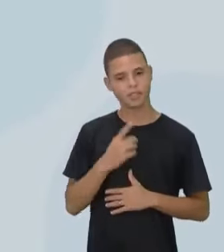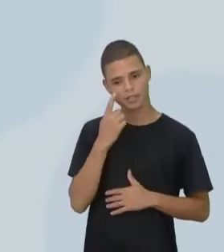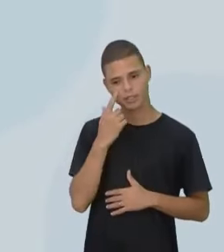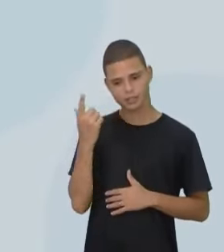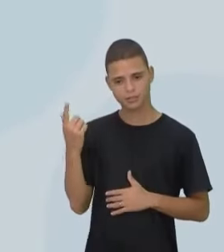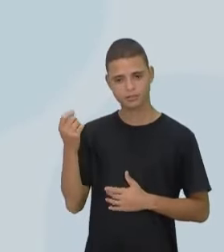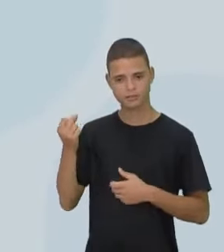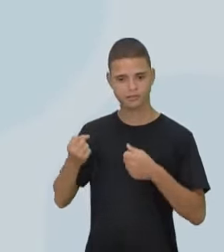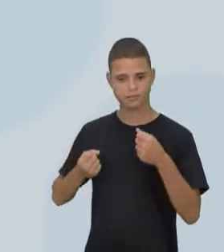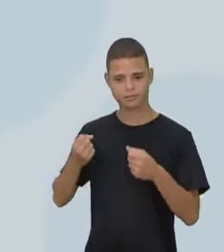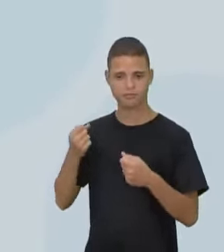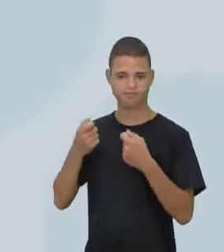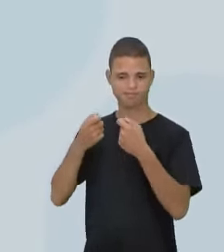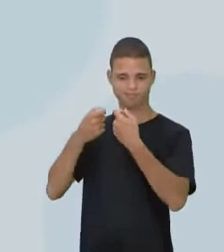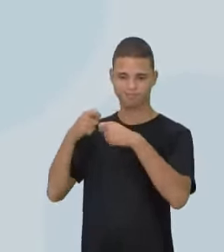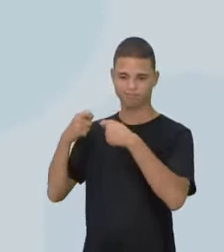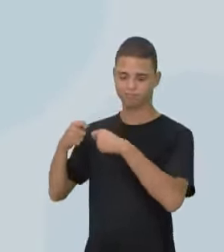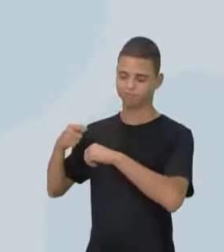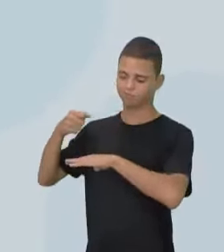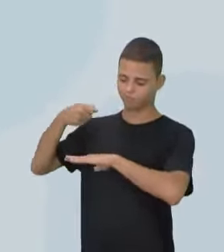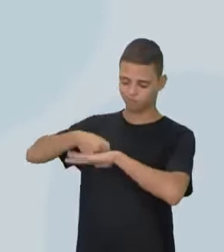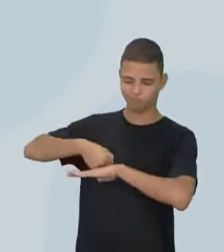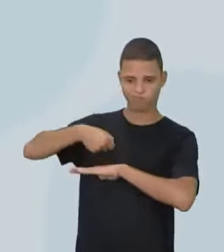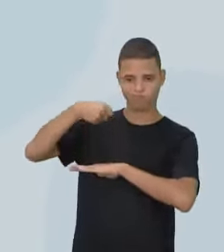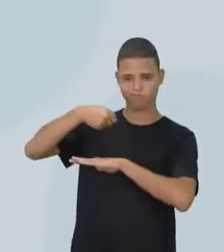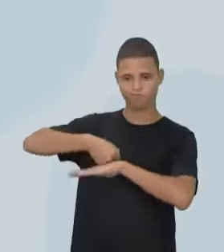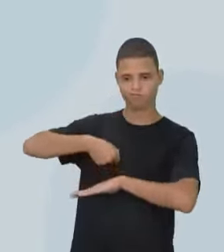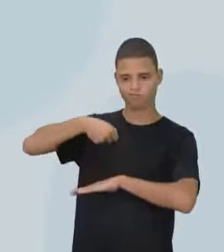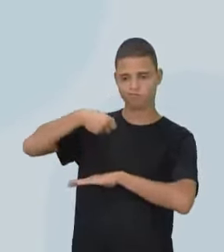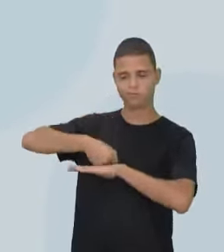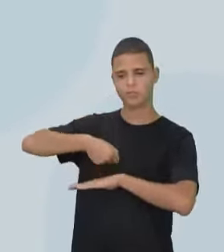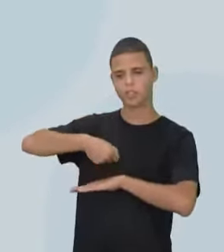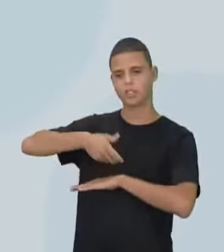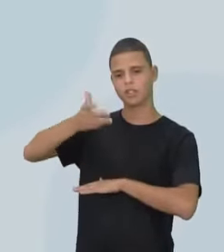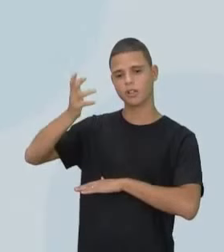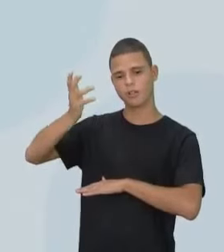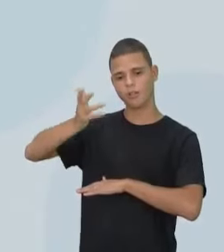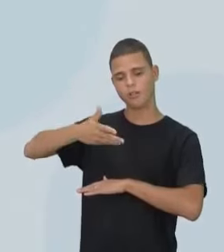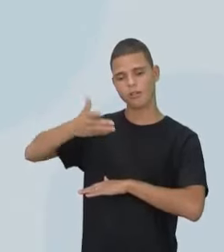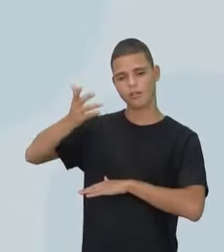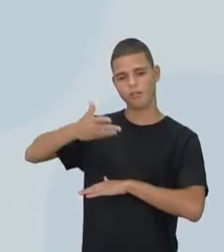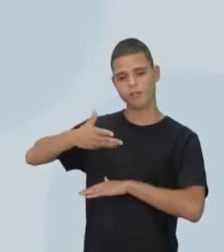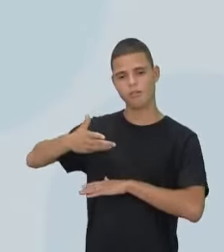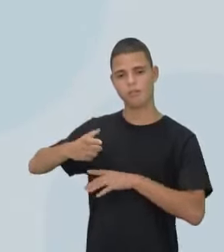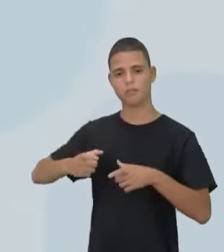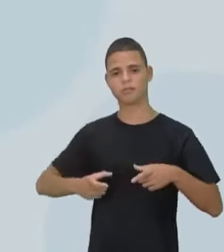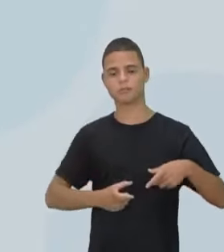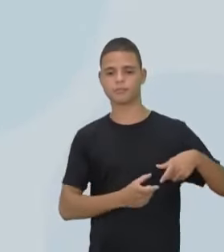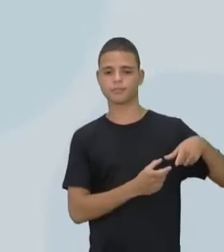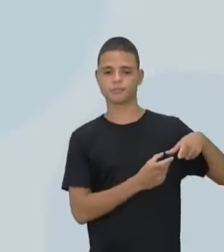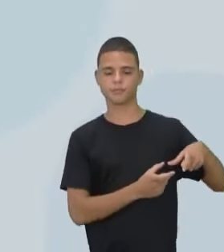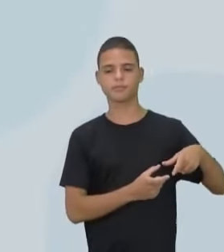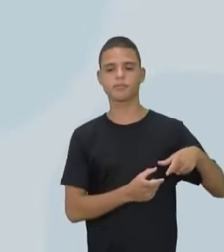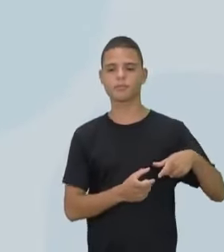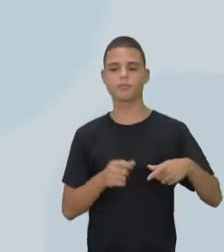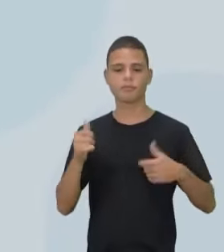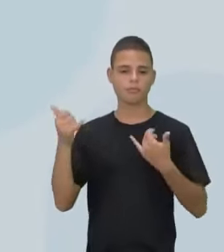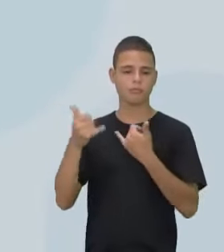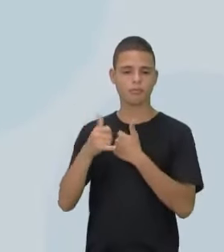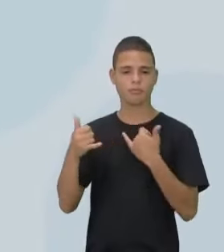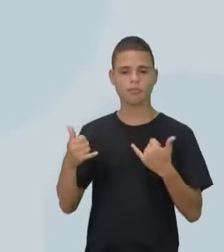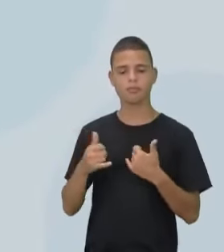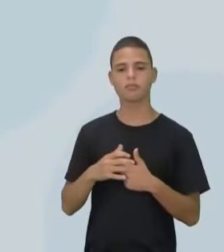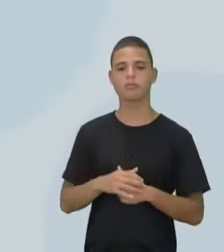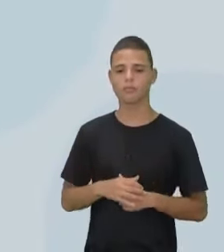né? Ele ficou todo cheio, marcado aí por conta realmente então da velocidade, né? E do tamanho, muita né? energia. O pessoal de física